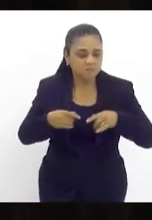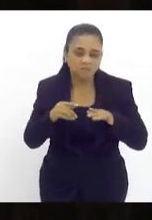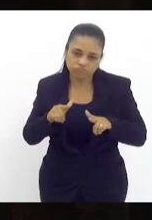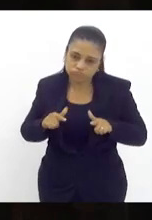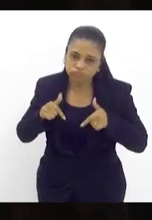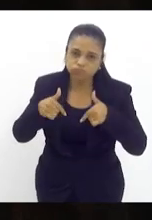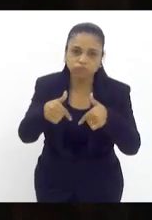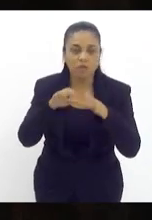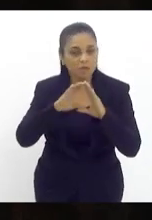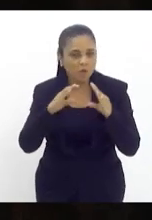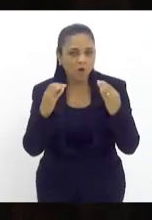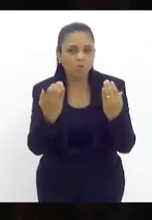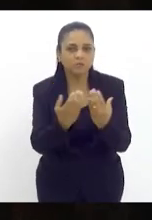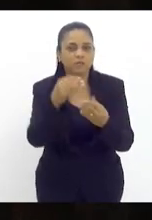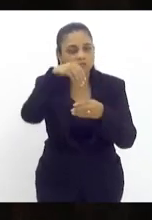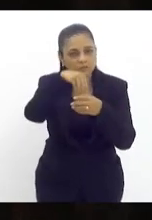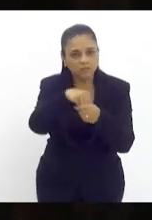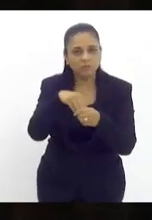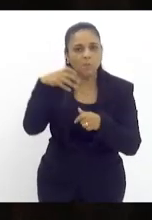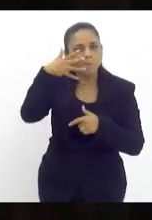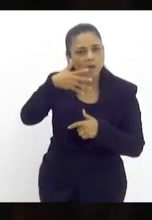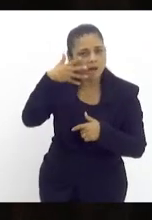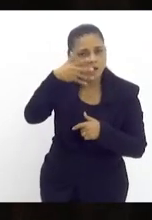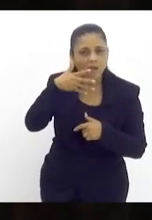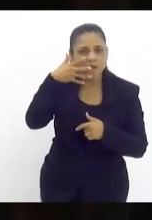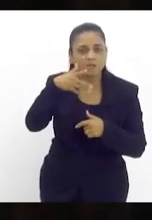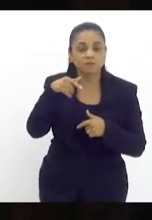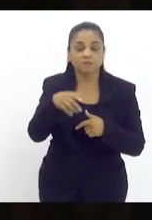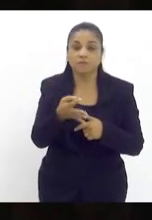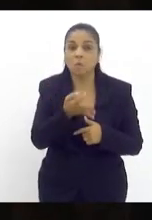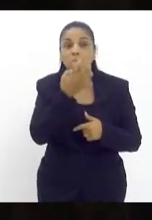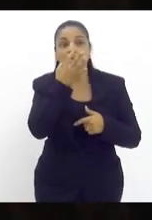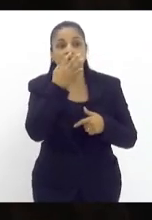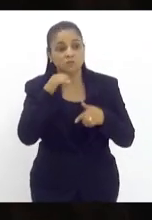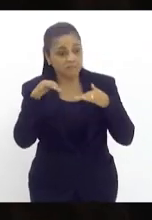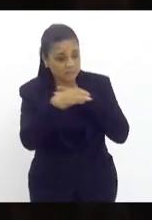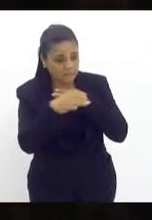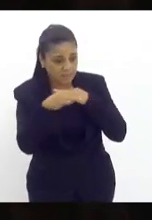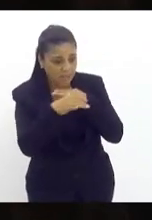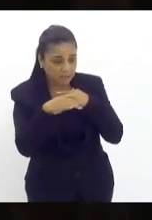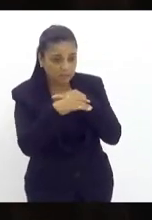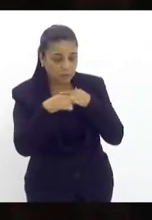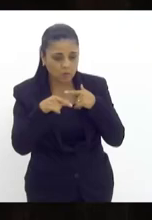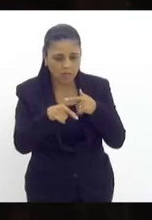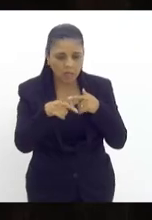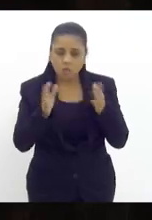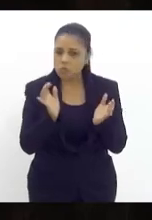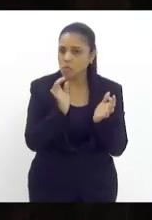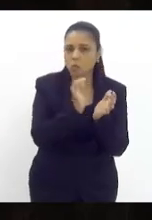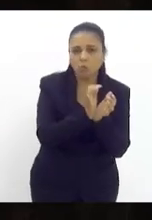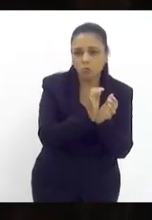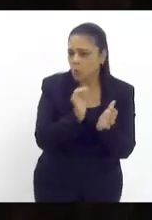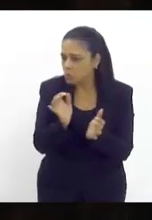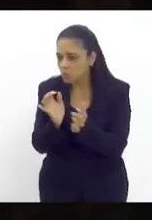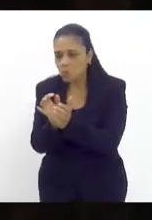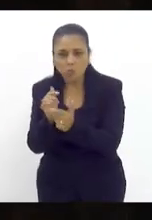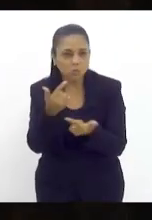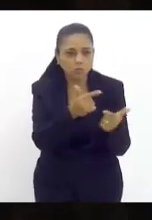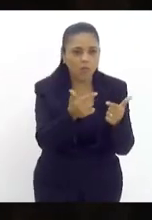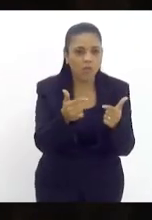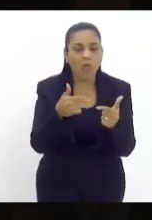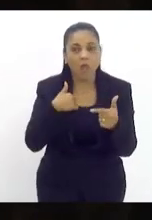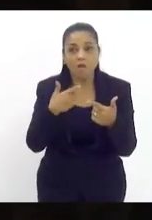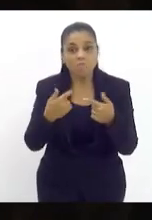sua comunidade ajudar. Às vezes é com uma palestra lá, eu ficava impressionada de ver, cada cidade me falava, aí eu montei um grupo para isso, eu fiz aqui, eu